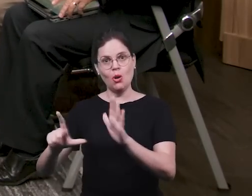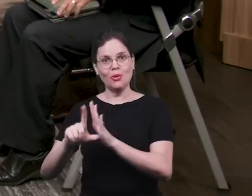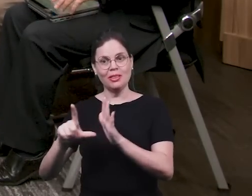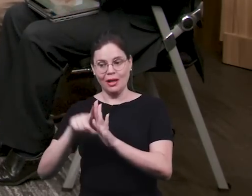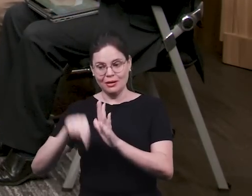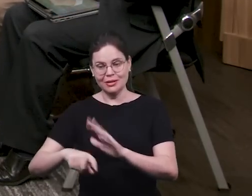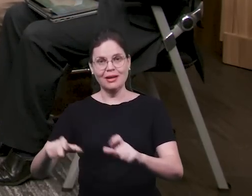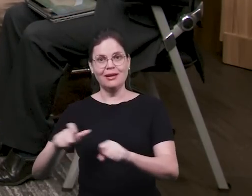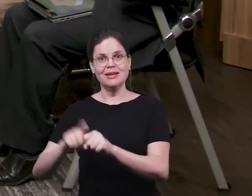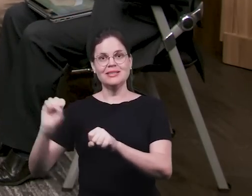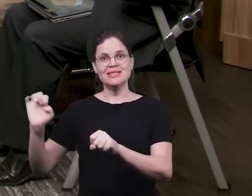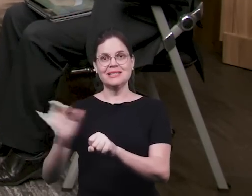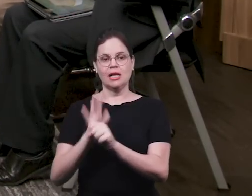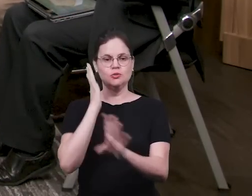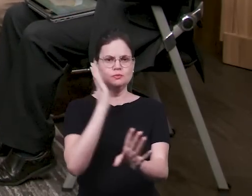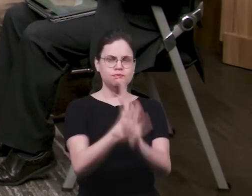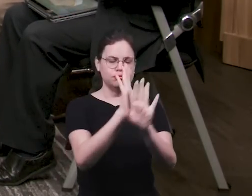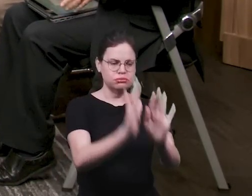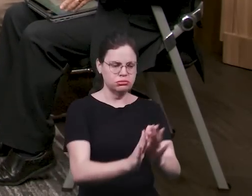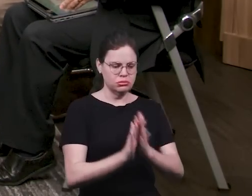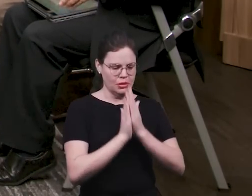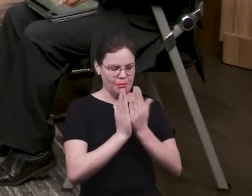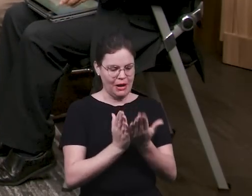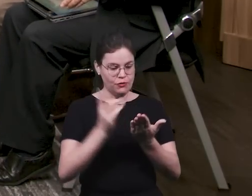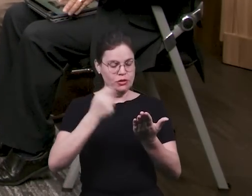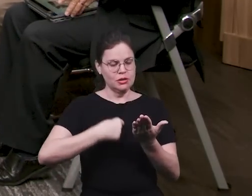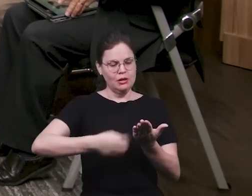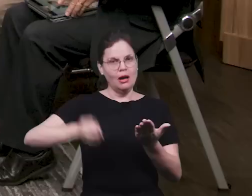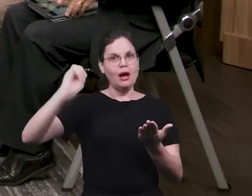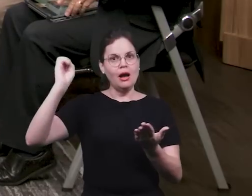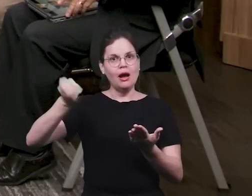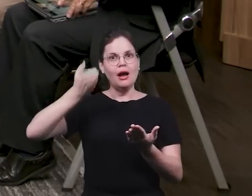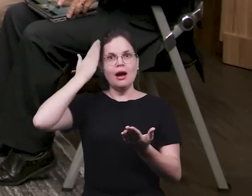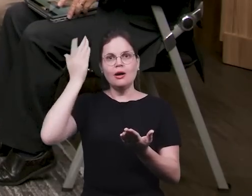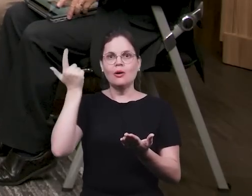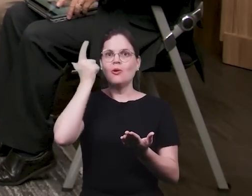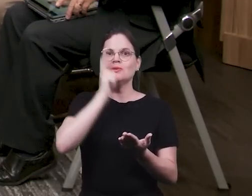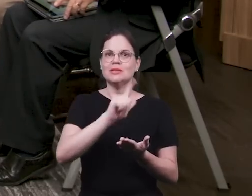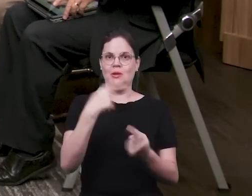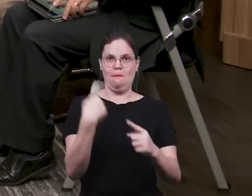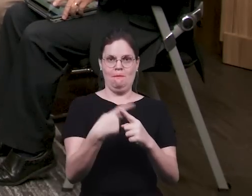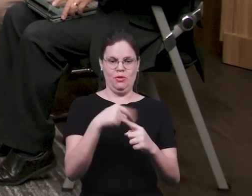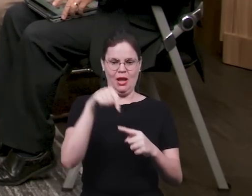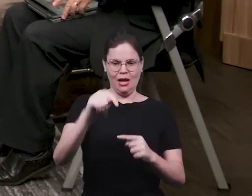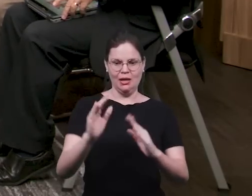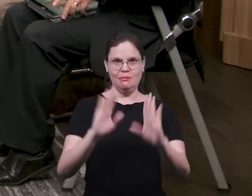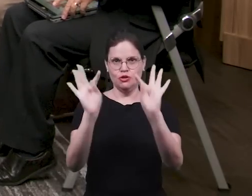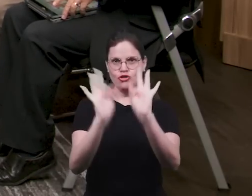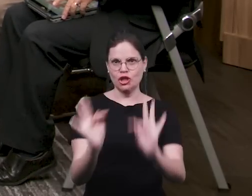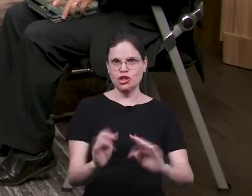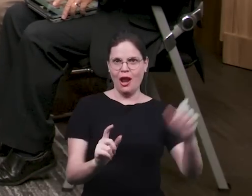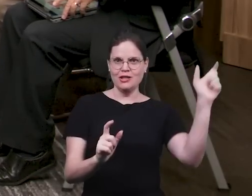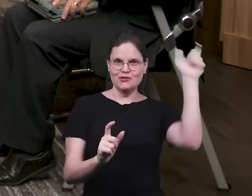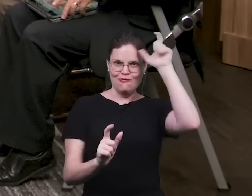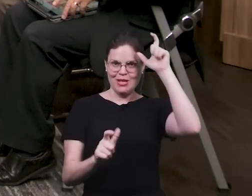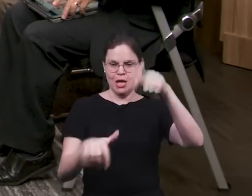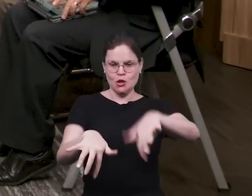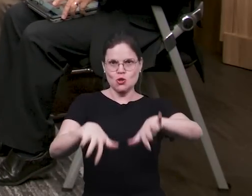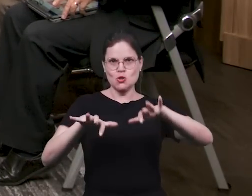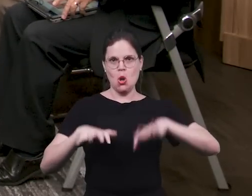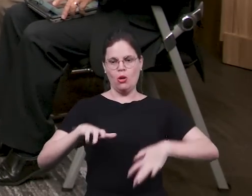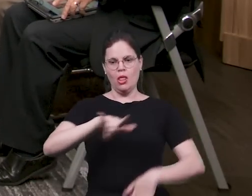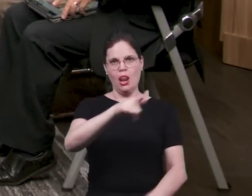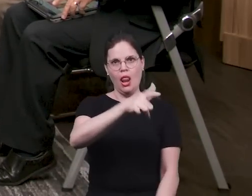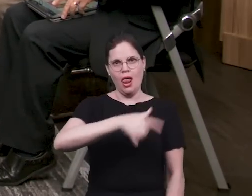Porque o adversário, ele entrou na história da igreja, mas na revelação ele não entra. Então, por